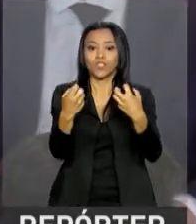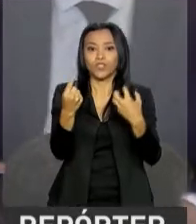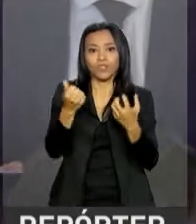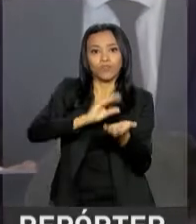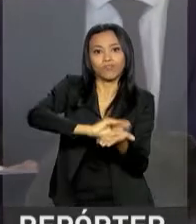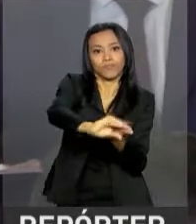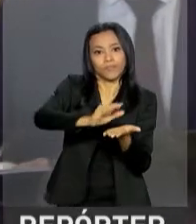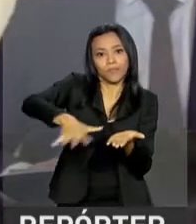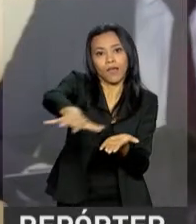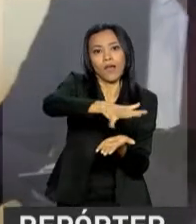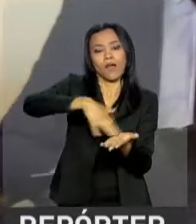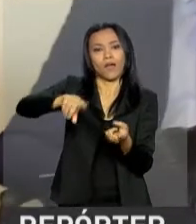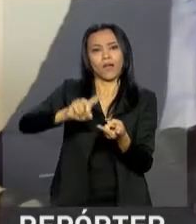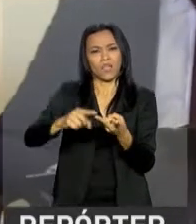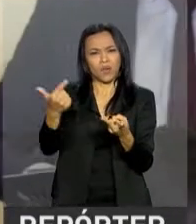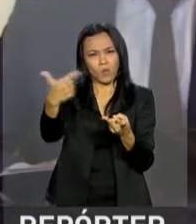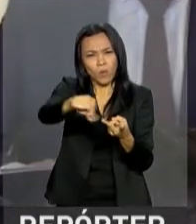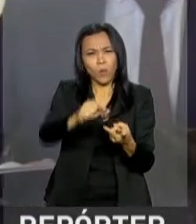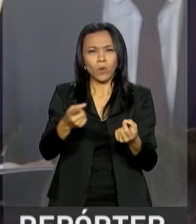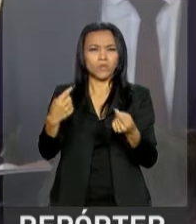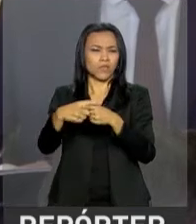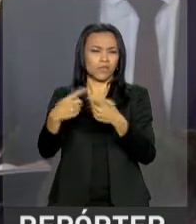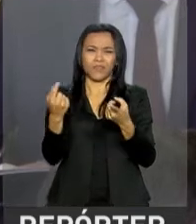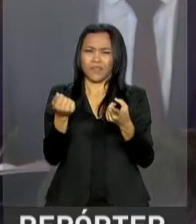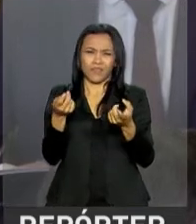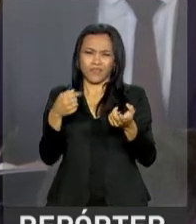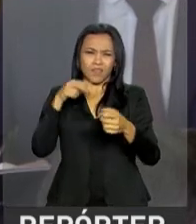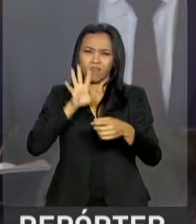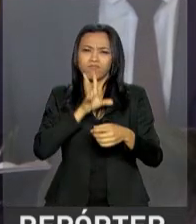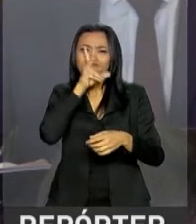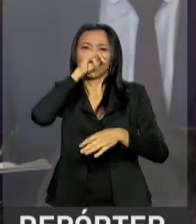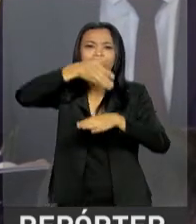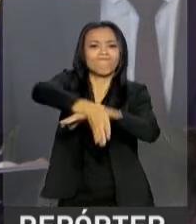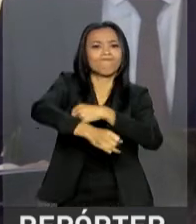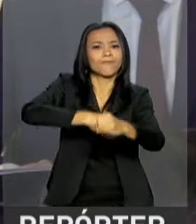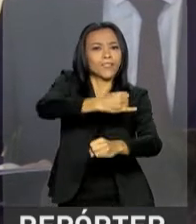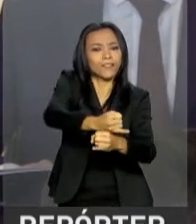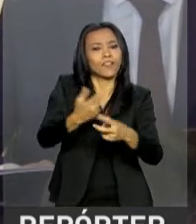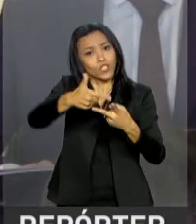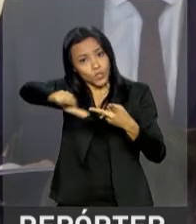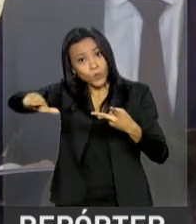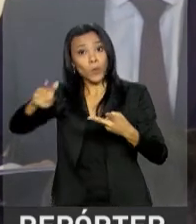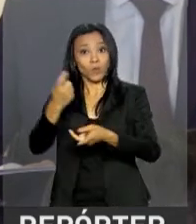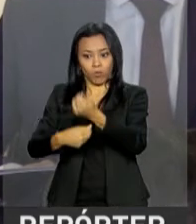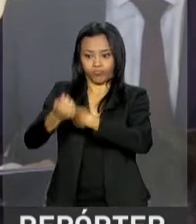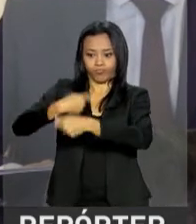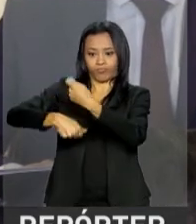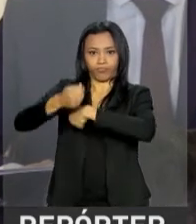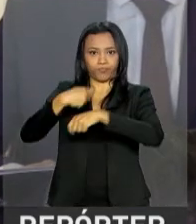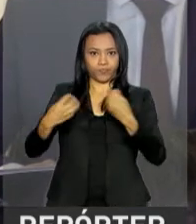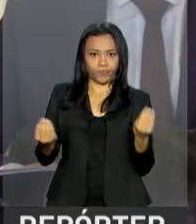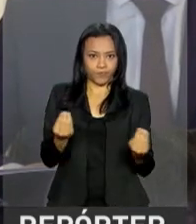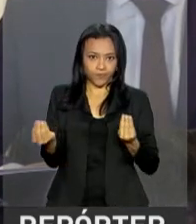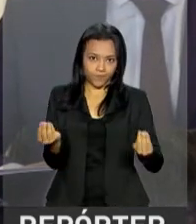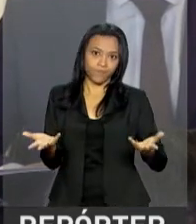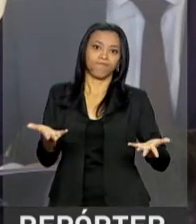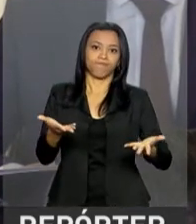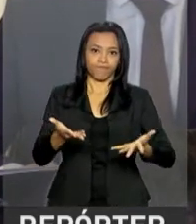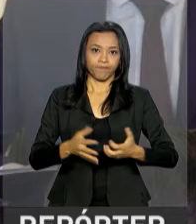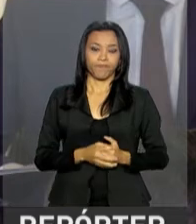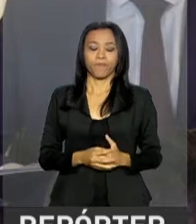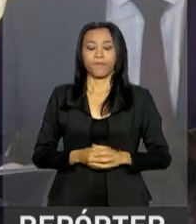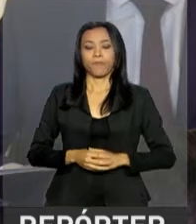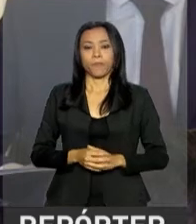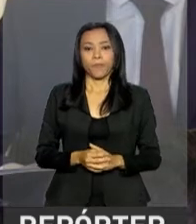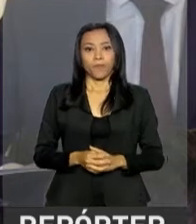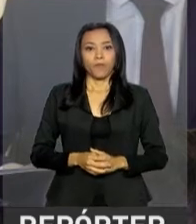inovação, combater ataques cibernéticos e promover o empreendedorismo. Economic relationship between our two countries, the two largest